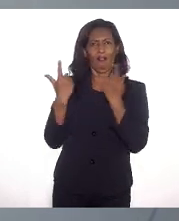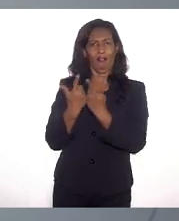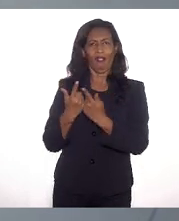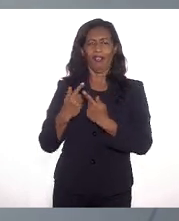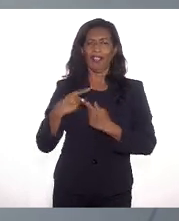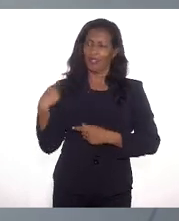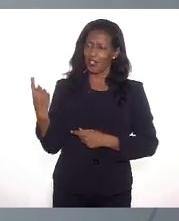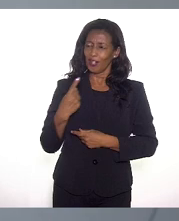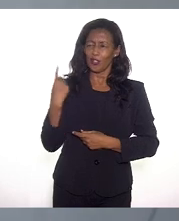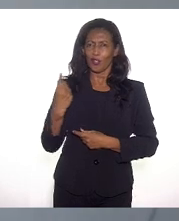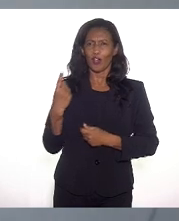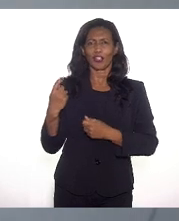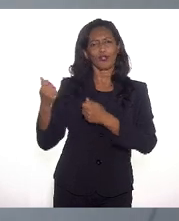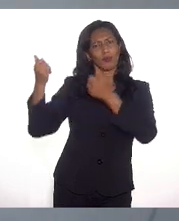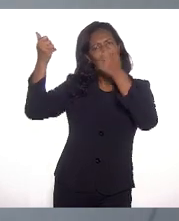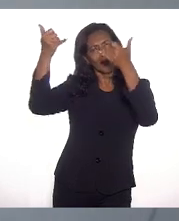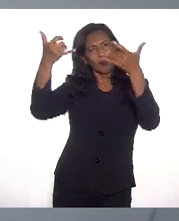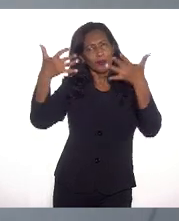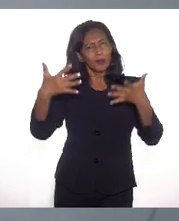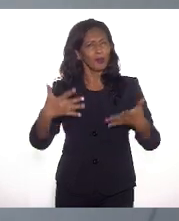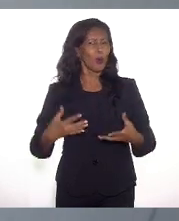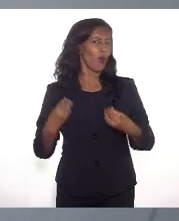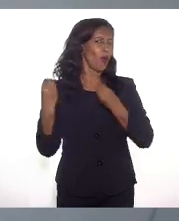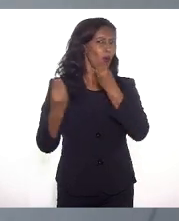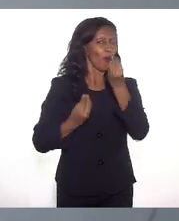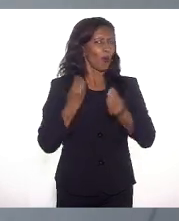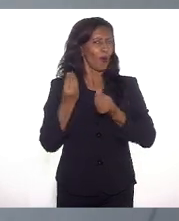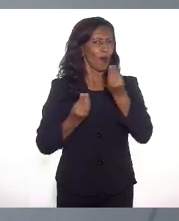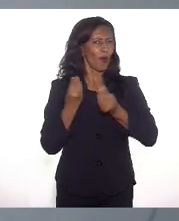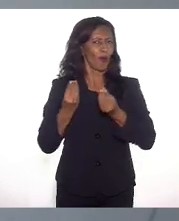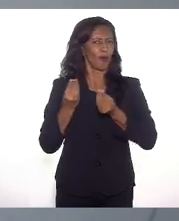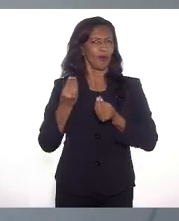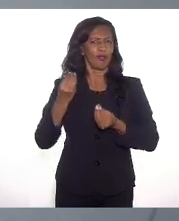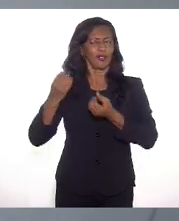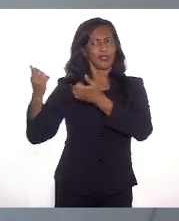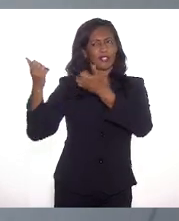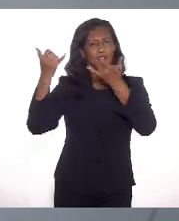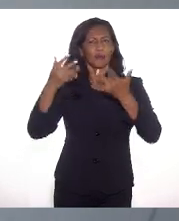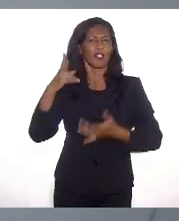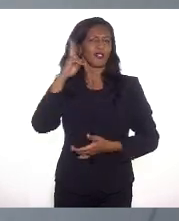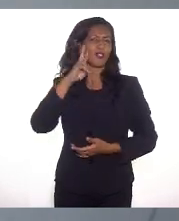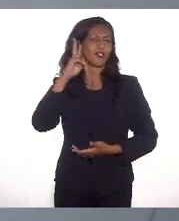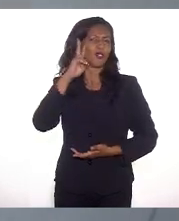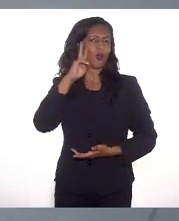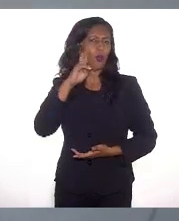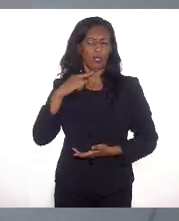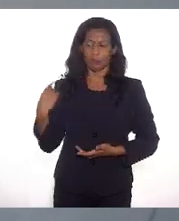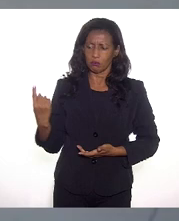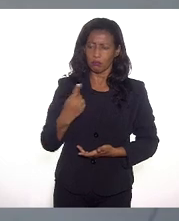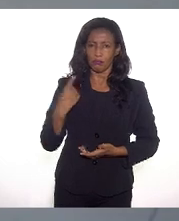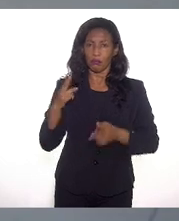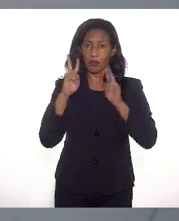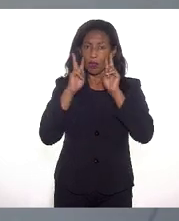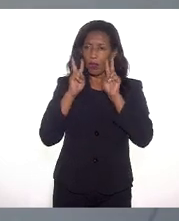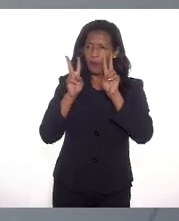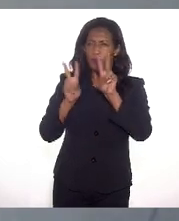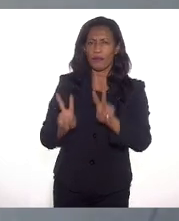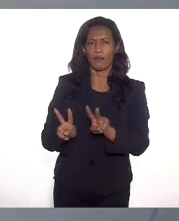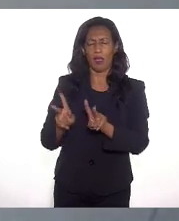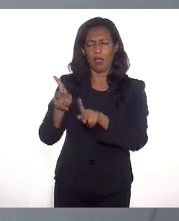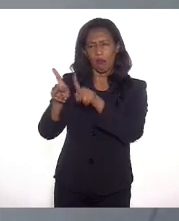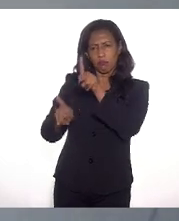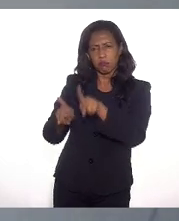aqui como é que vai ser, contar a história disso, para que a gente possa realmente ver a nossa população